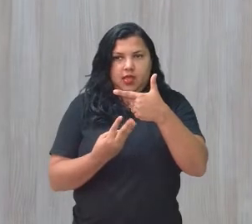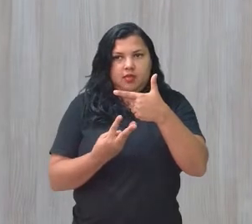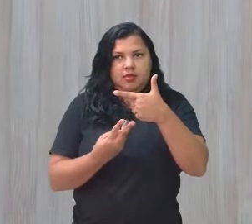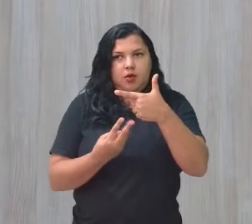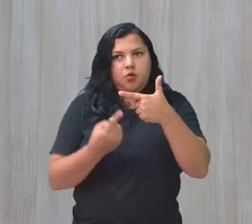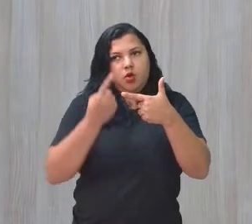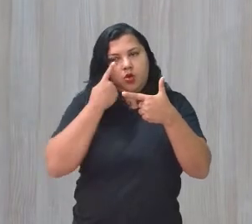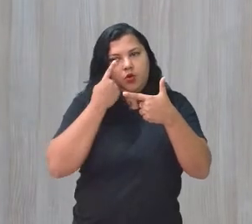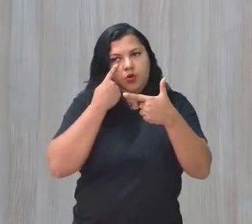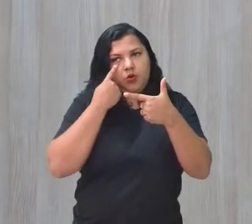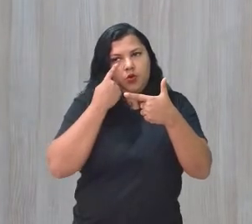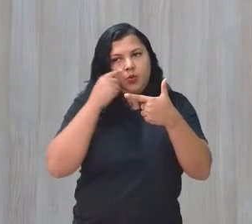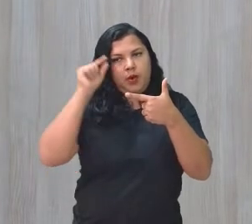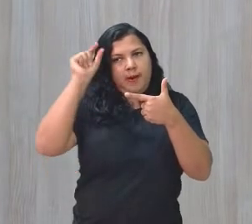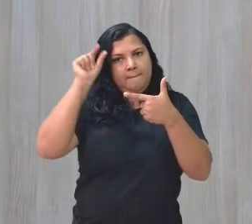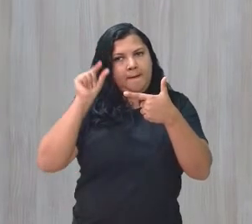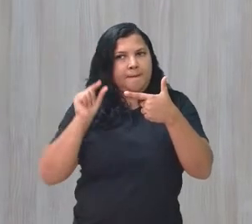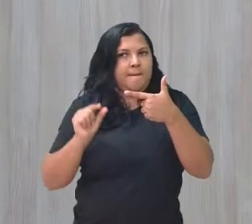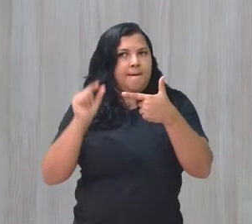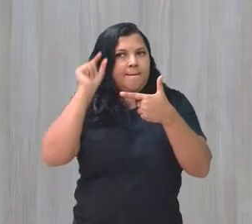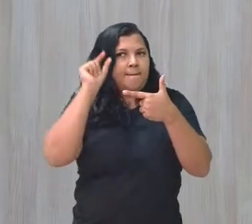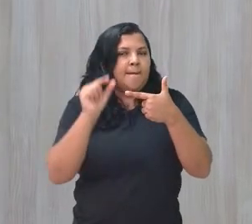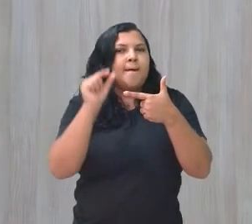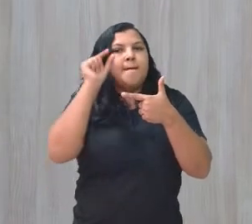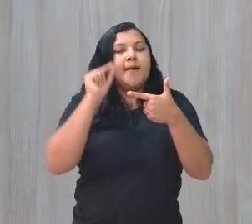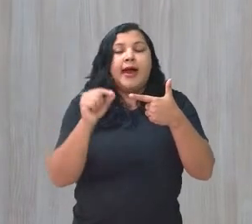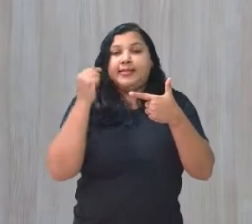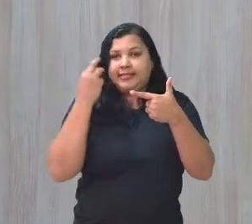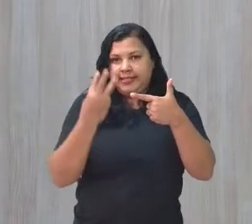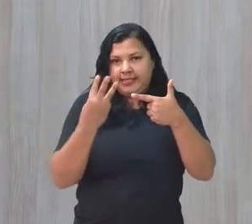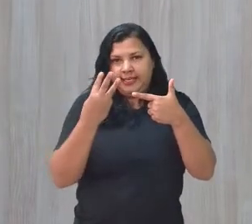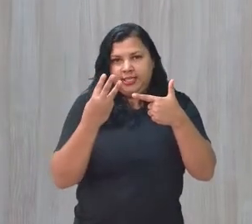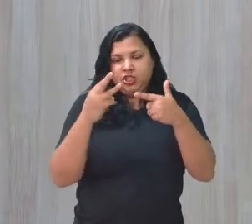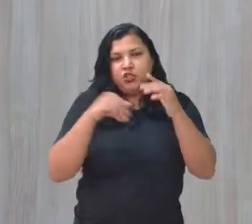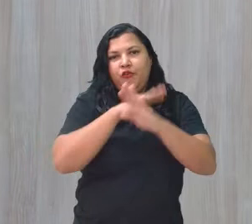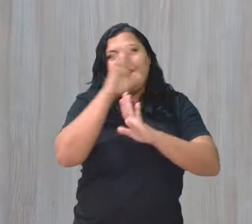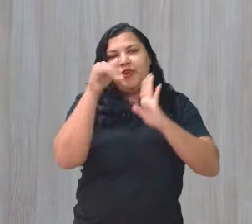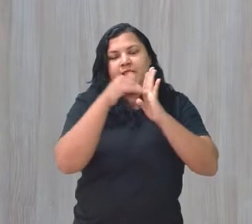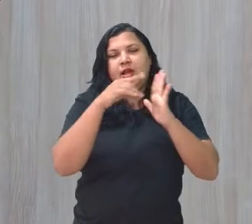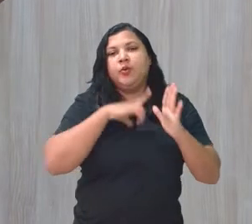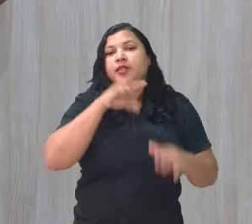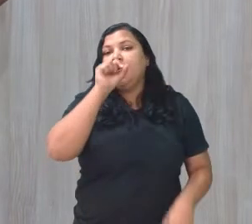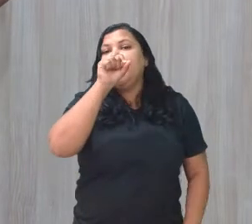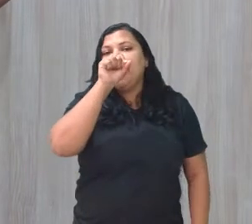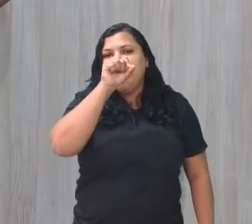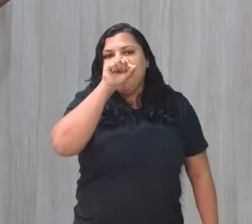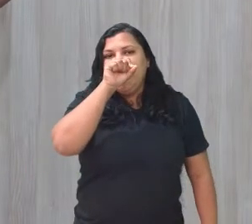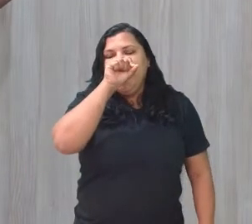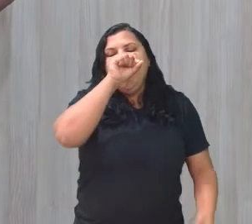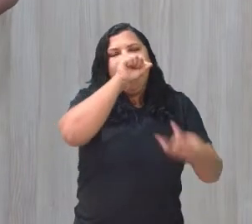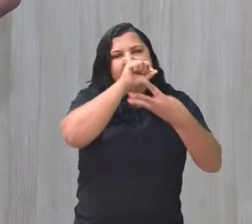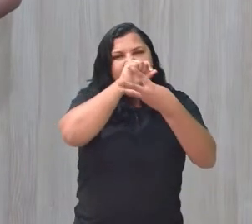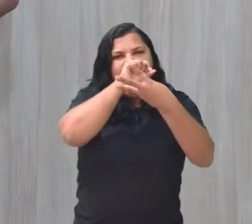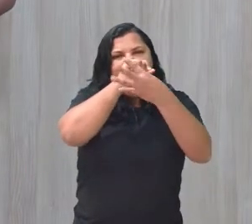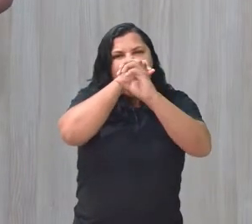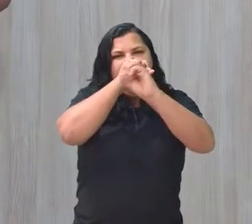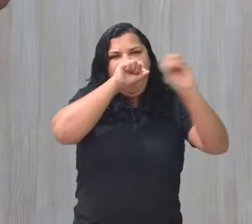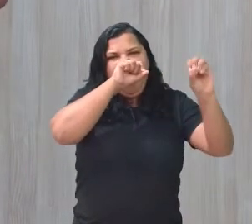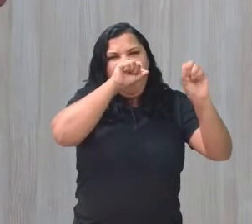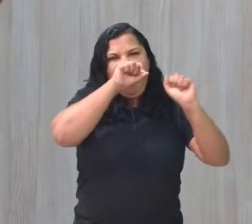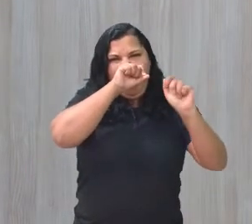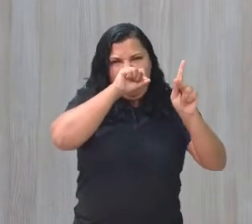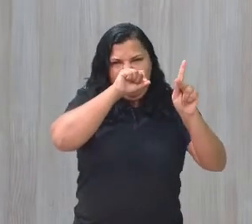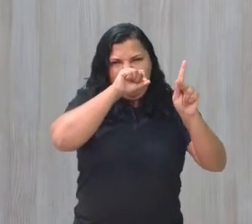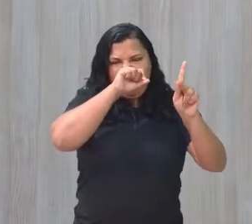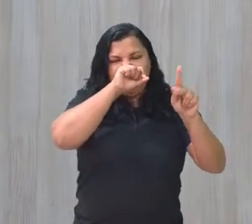malha todinha, cada pedacinho desse valendo 3, no final eu vou ter um total de 300, tá certo? Então, pegando os